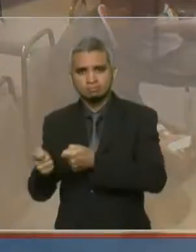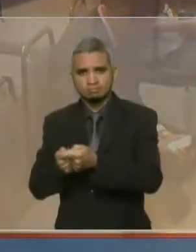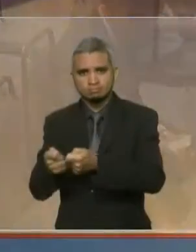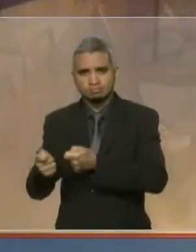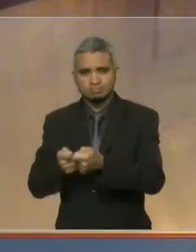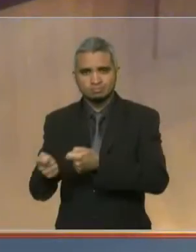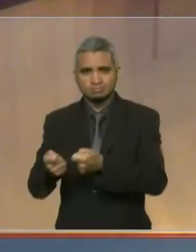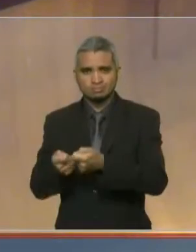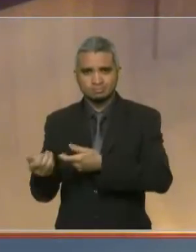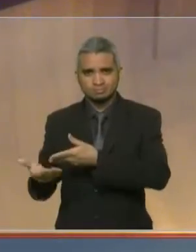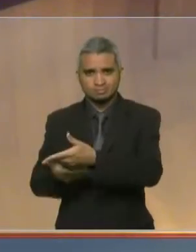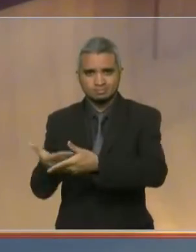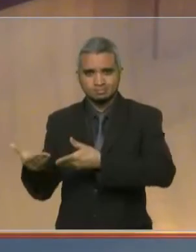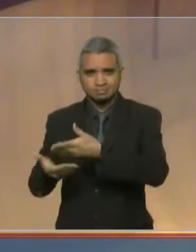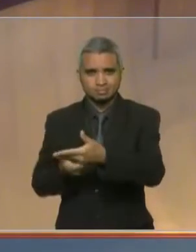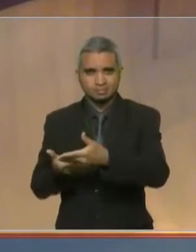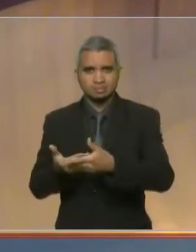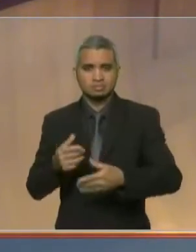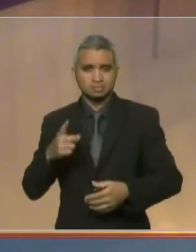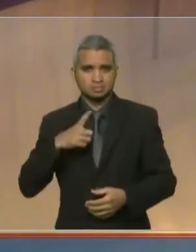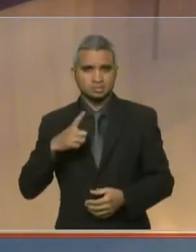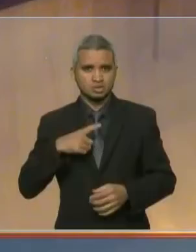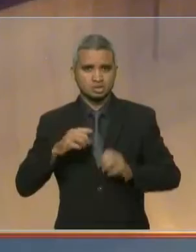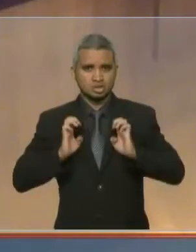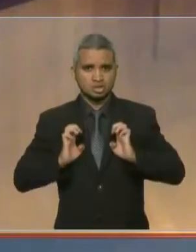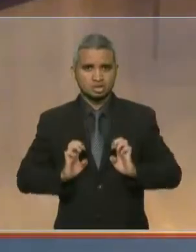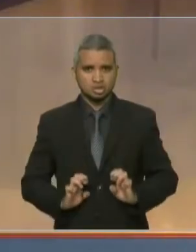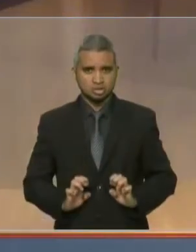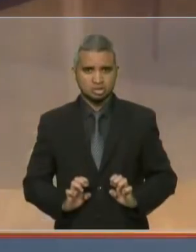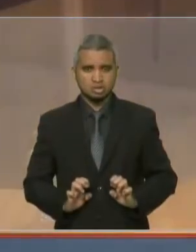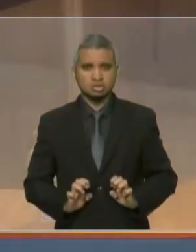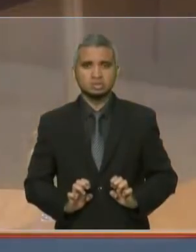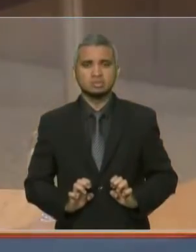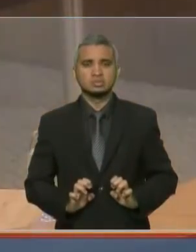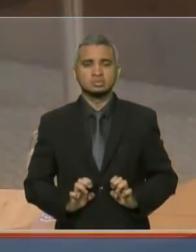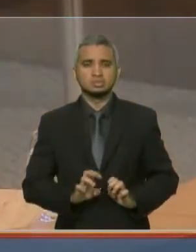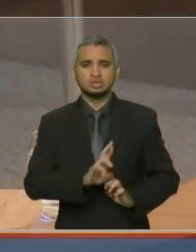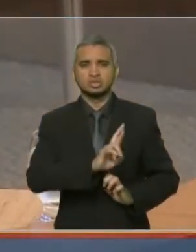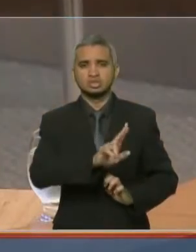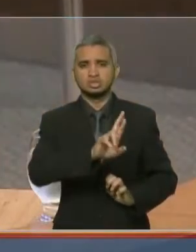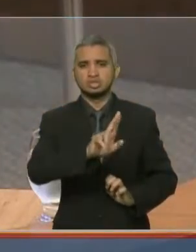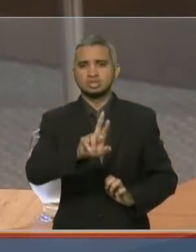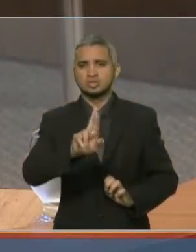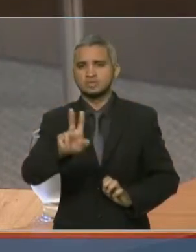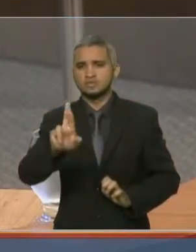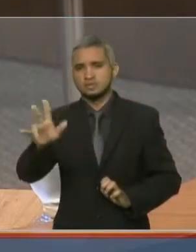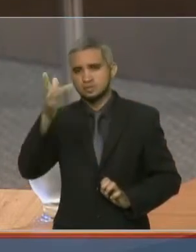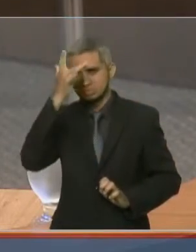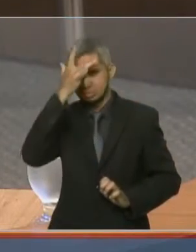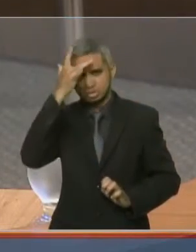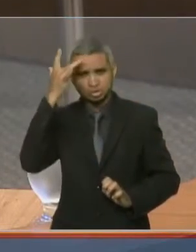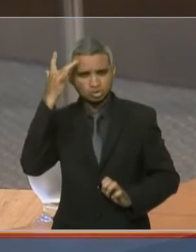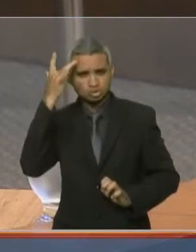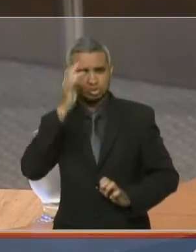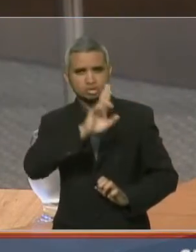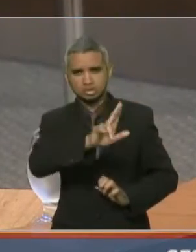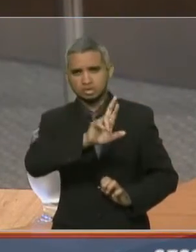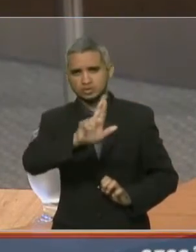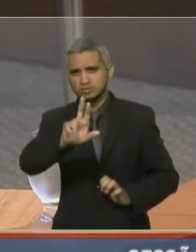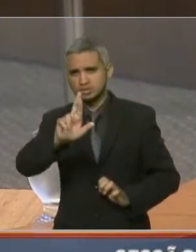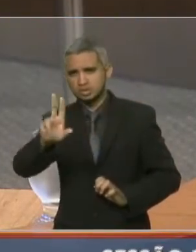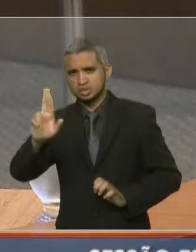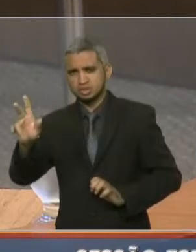conceito positivo e ético entre diferentes pessoas, organizações e